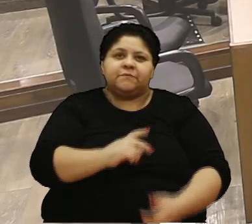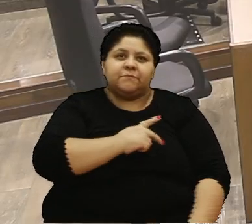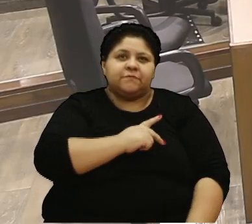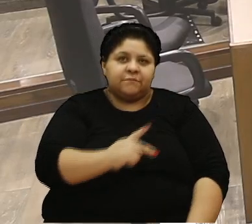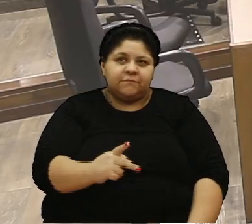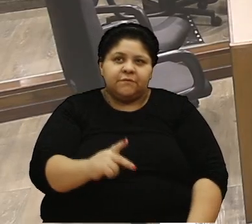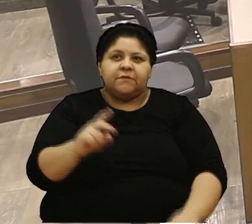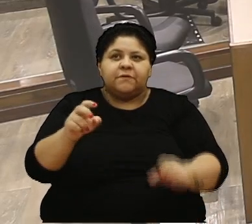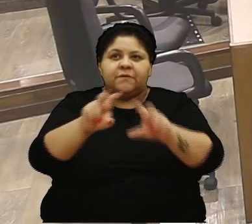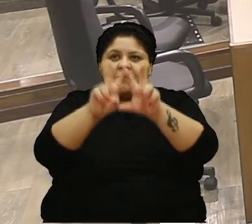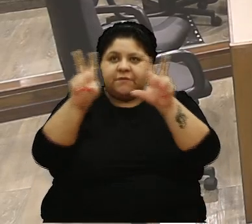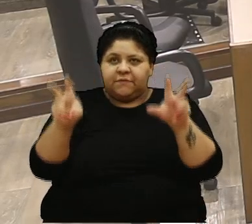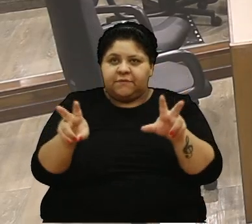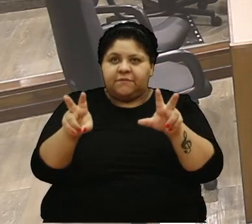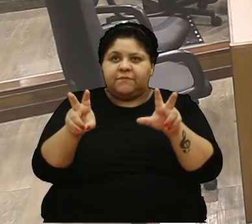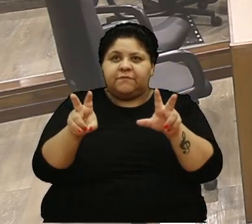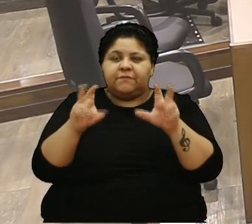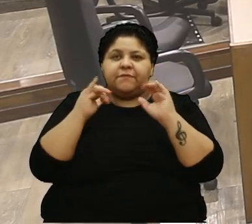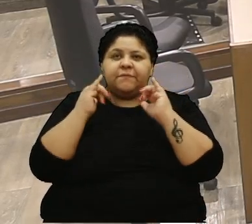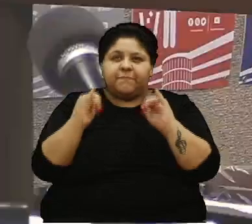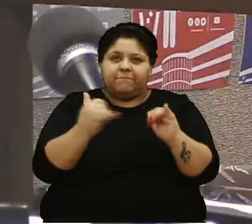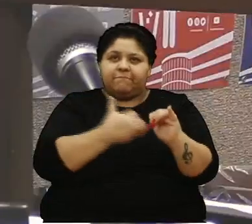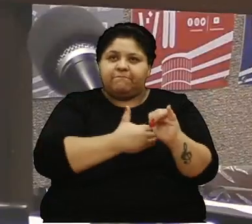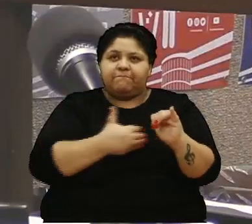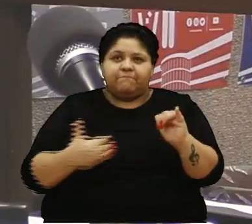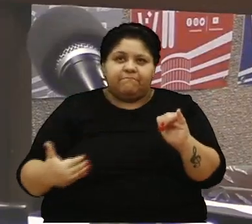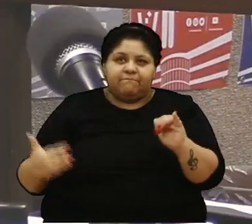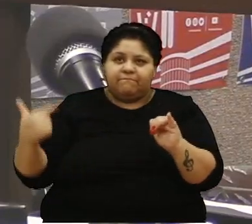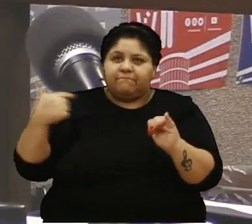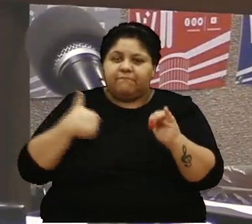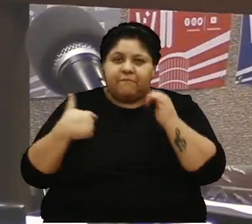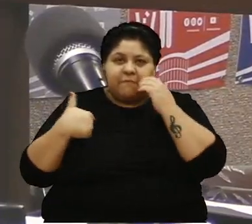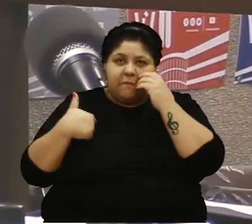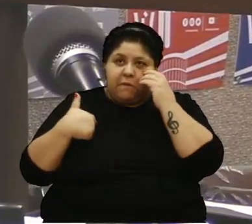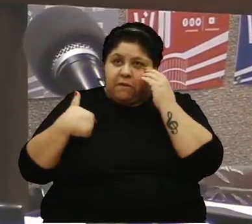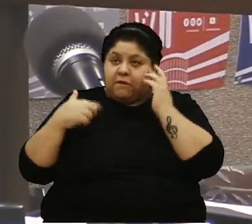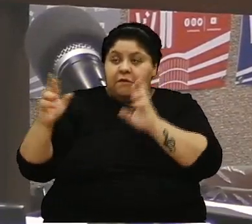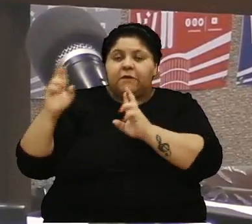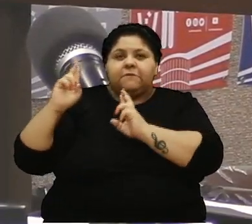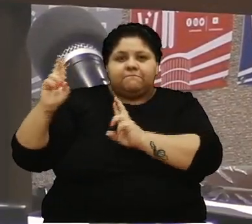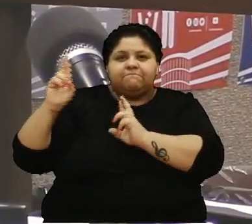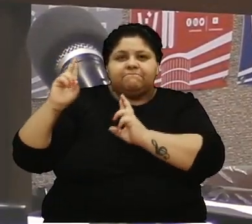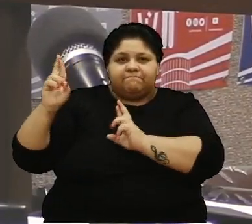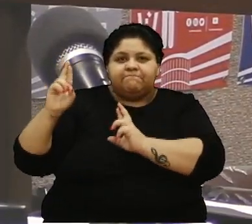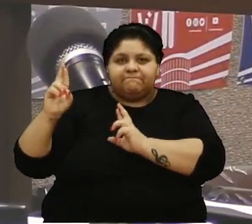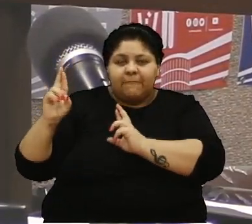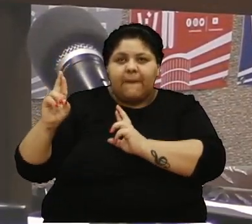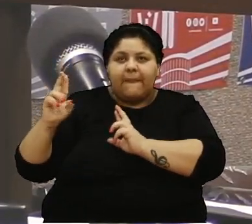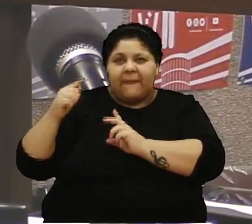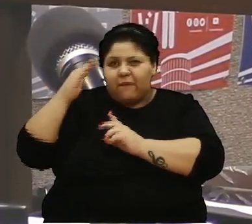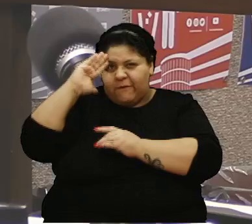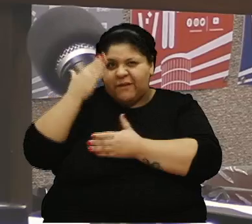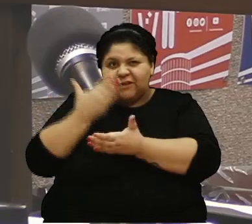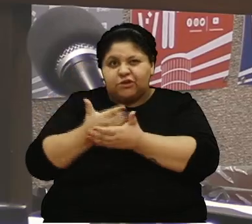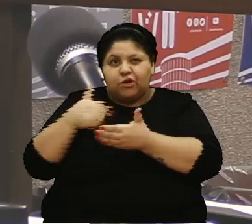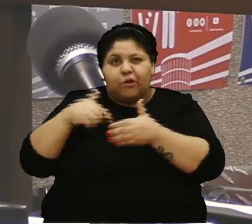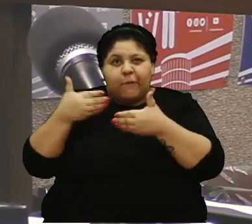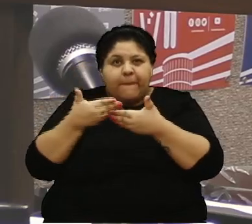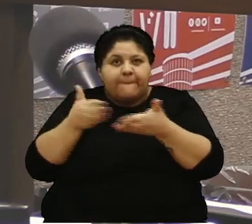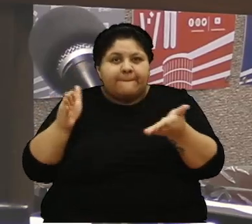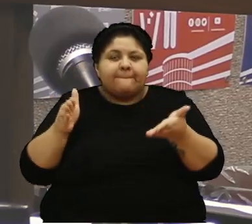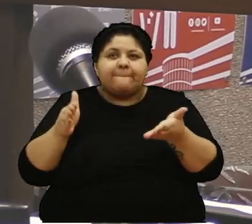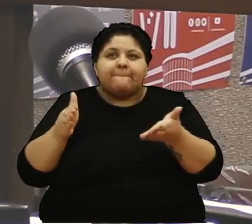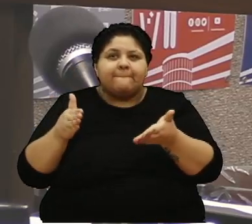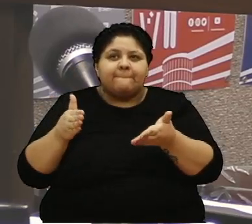Presidente, o tema de transporte público me deixa muito entusiasta. Eu sou um entusiasta desse tema. Eu me coloco à disposição também.